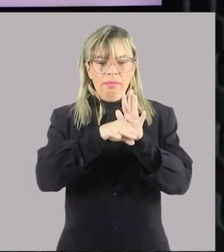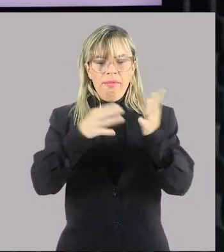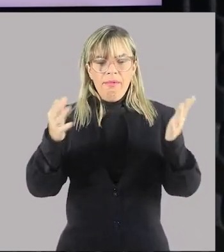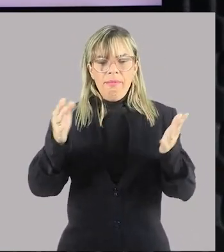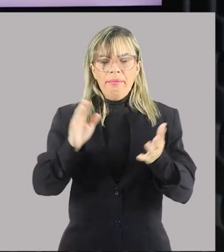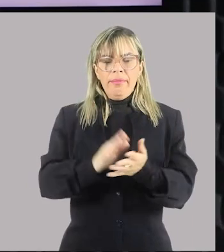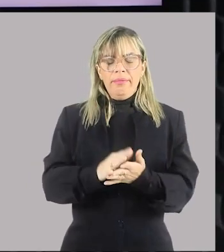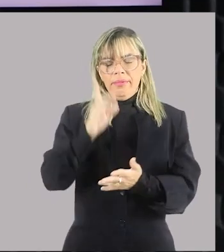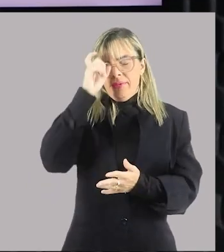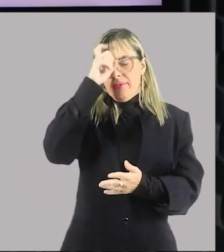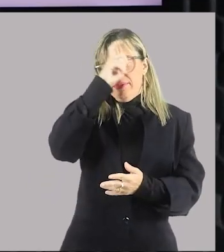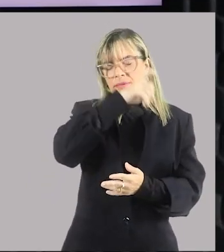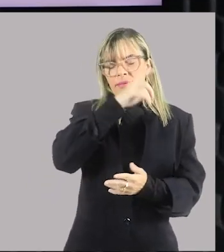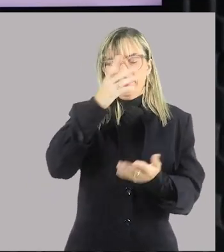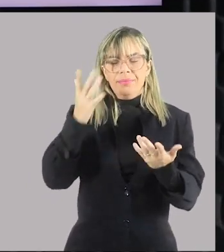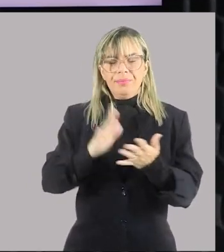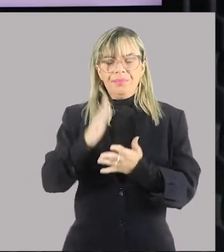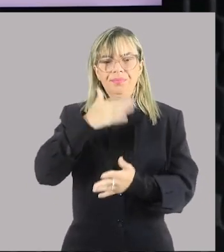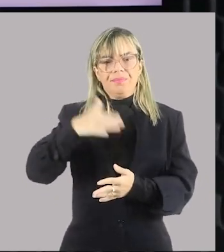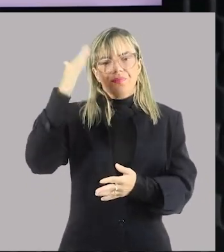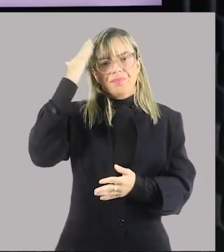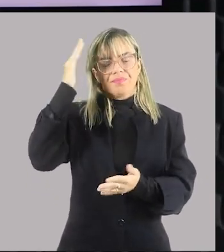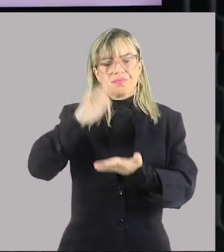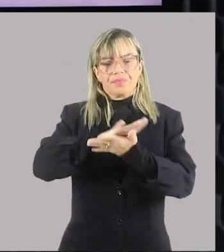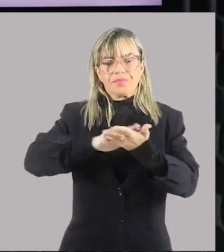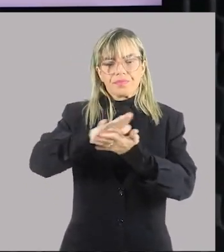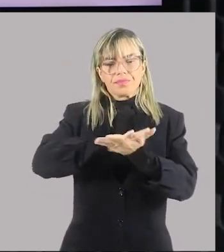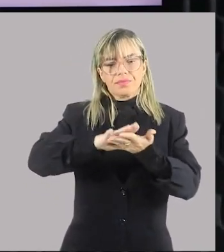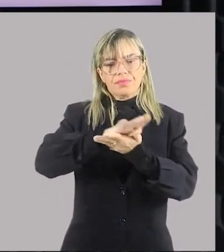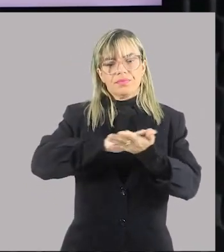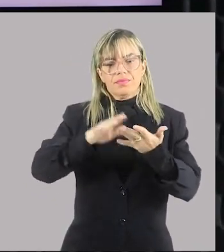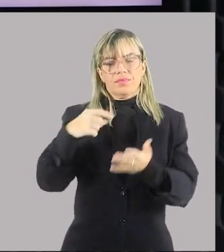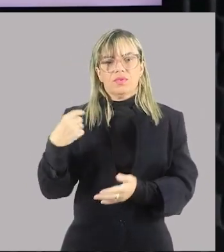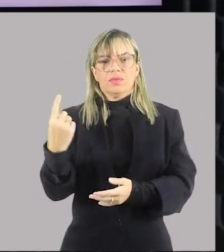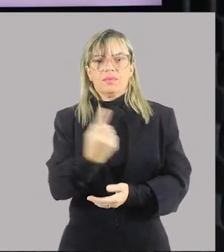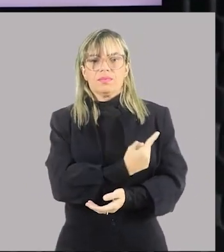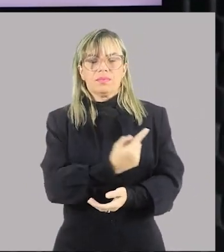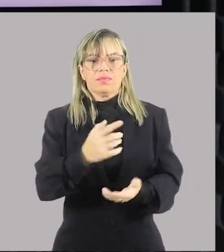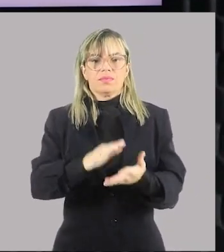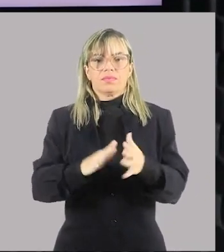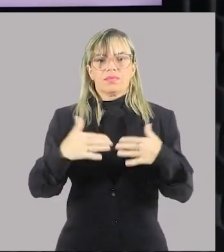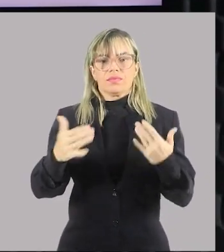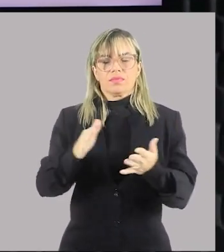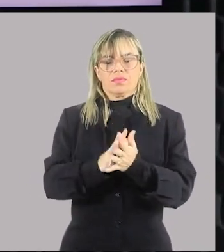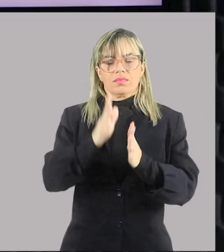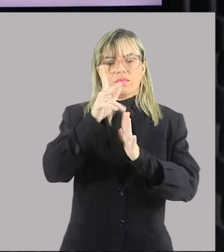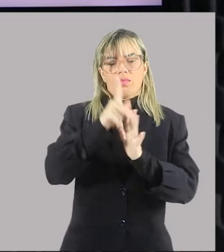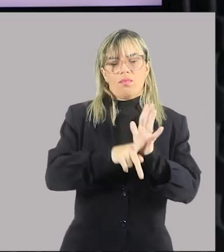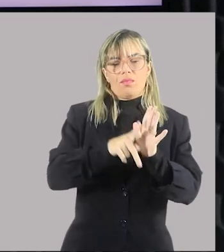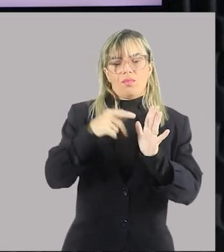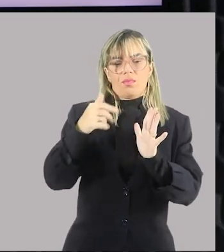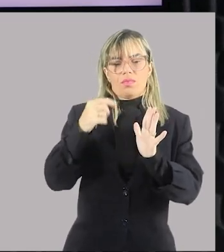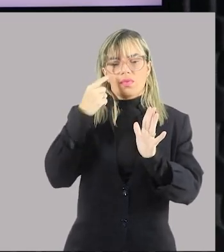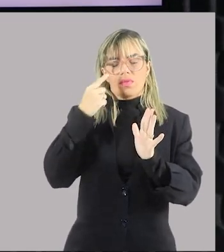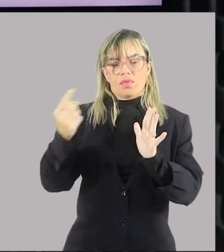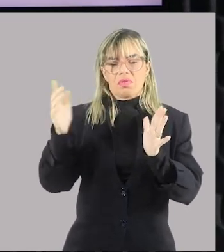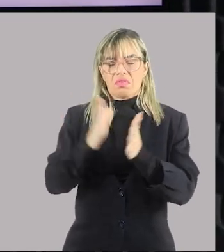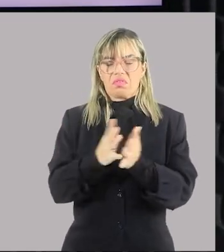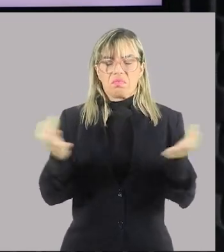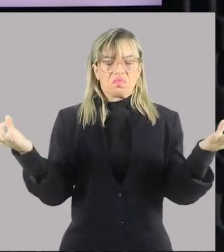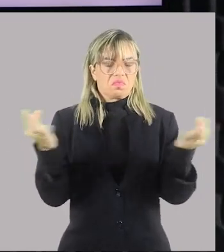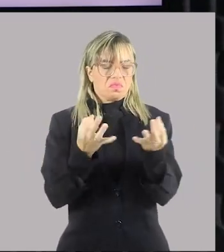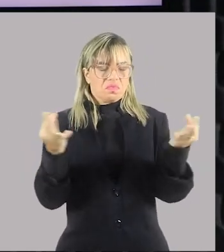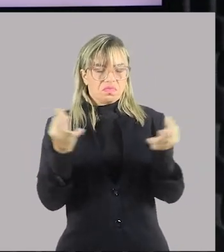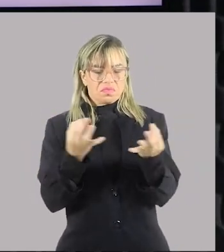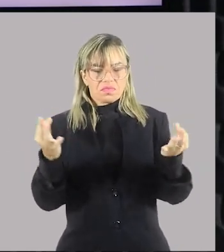né? Que você não vai entender nada. Aqui nós, do projeto, pensa num projeto sensacional,